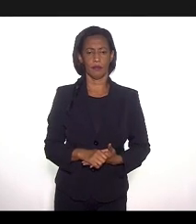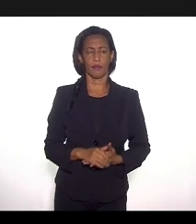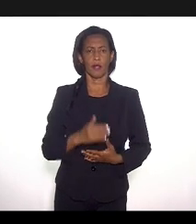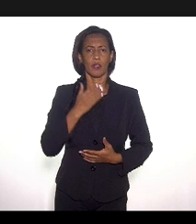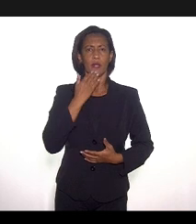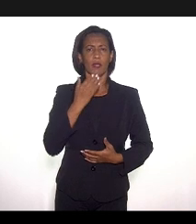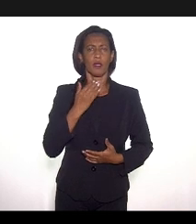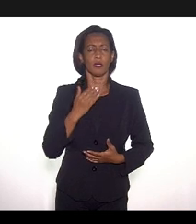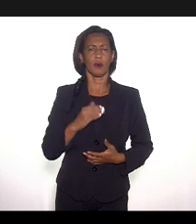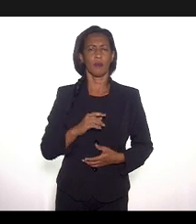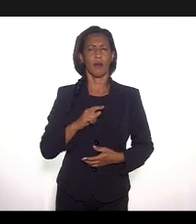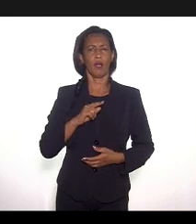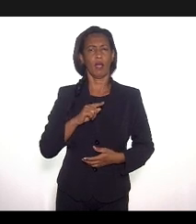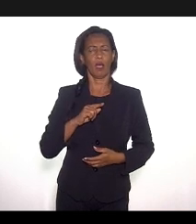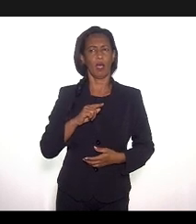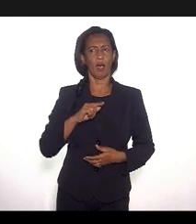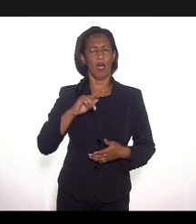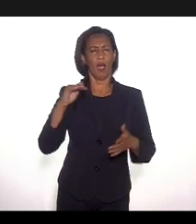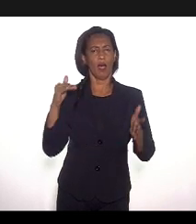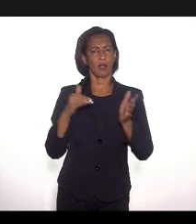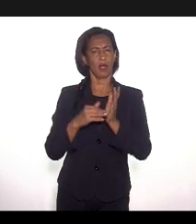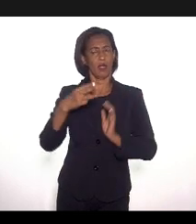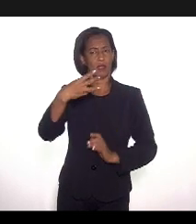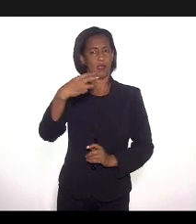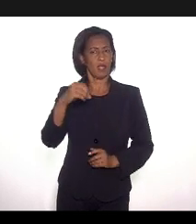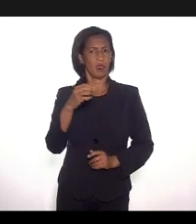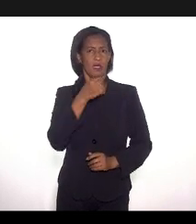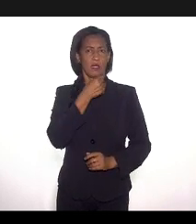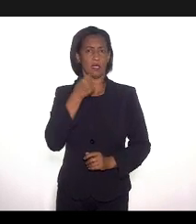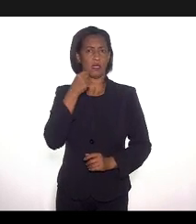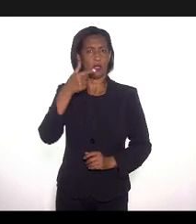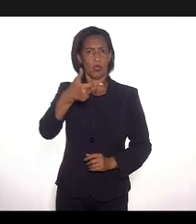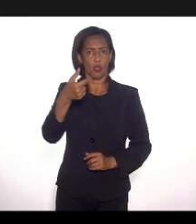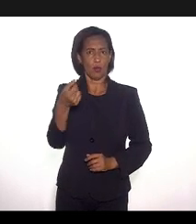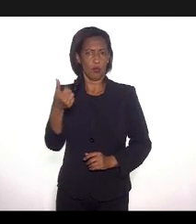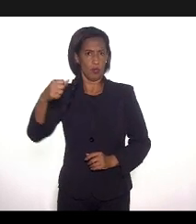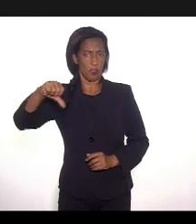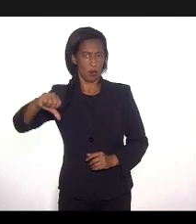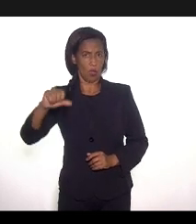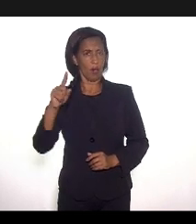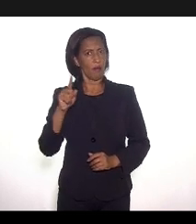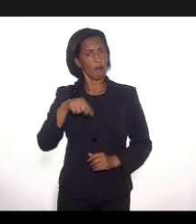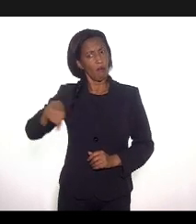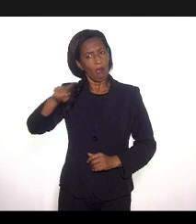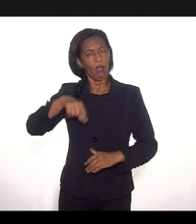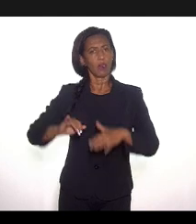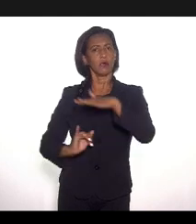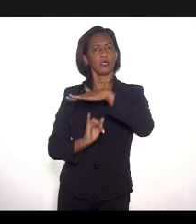isentar até 30 de setembro de 2019 essas instituições que são